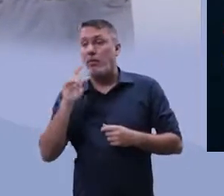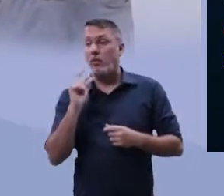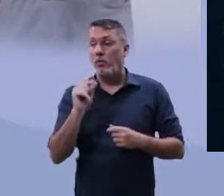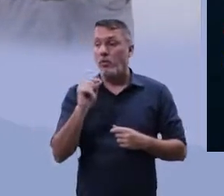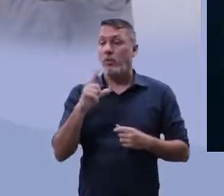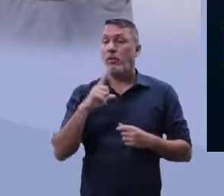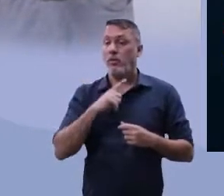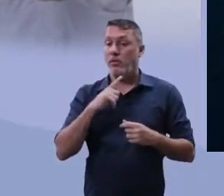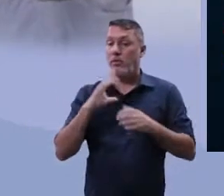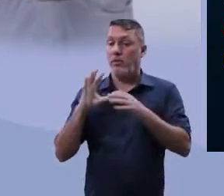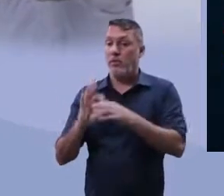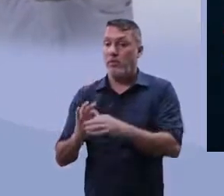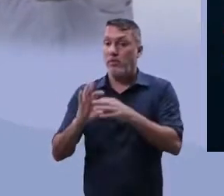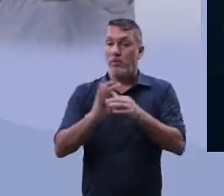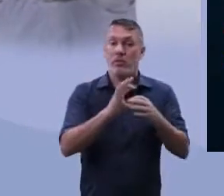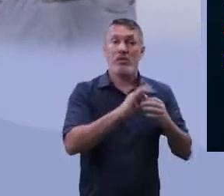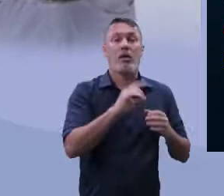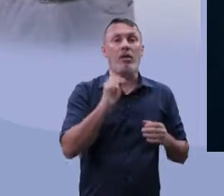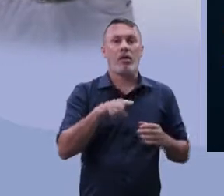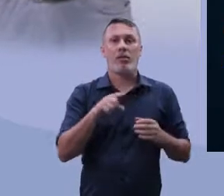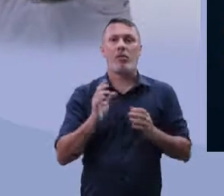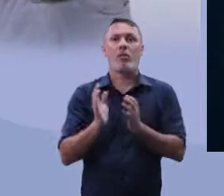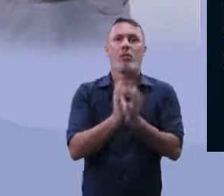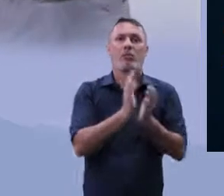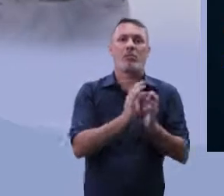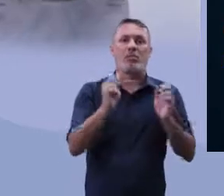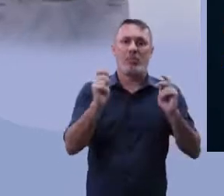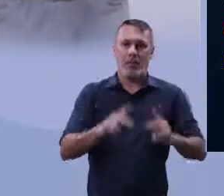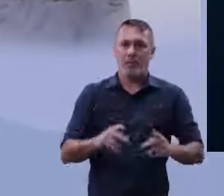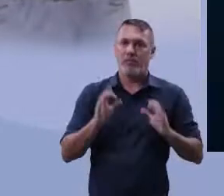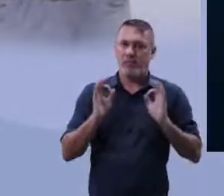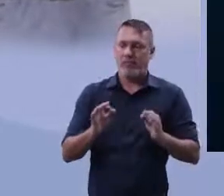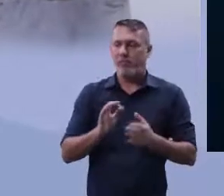que entender que fora algo trabalhado em um contexto passado.